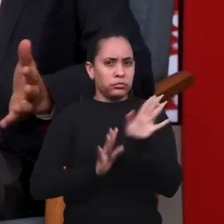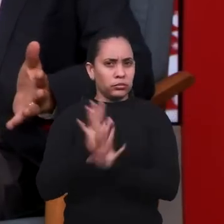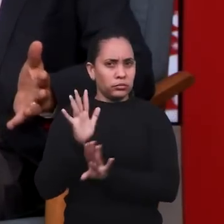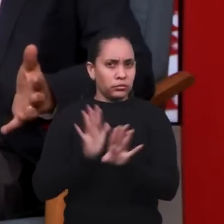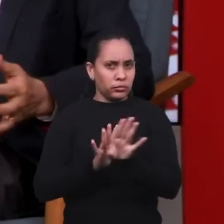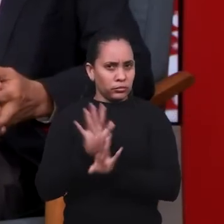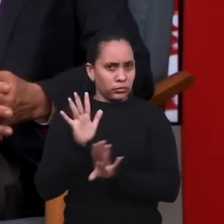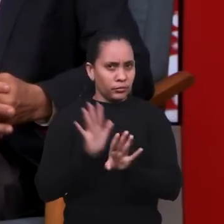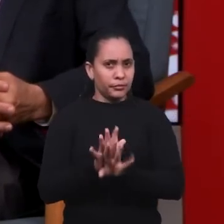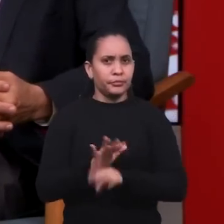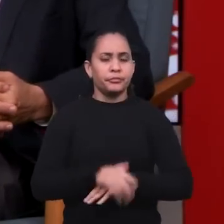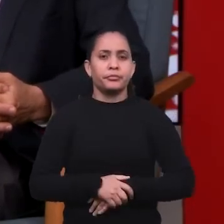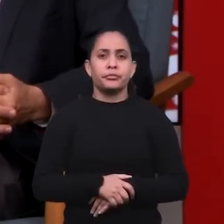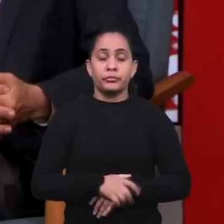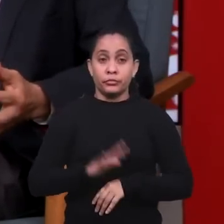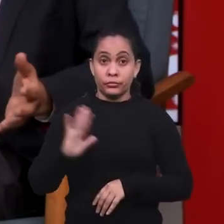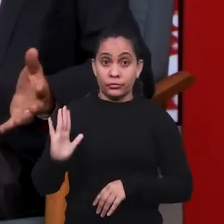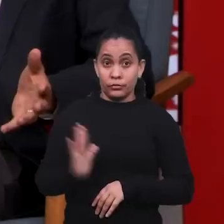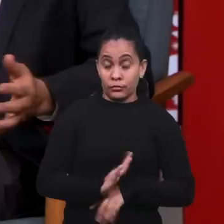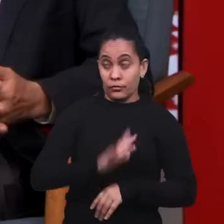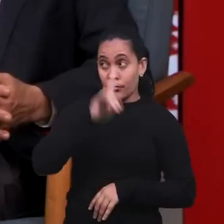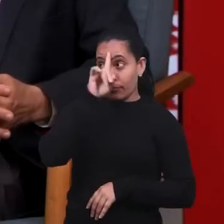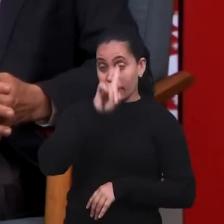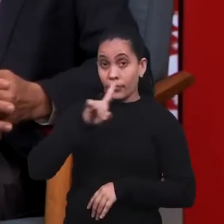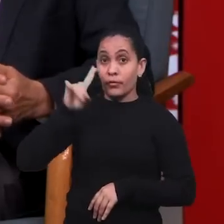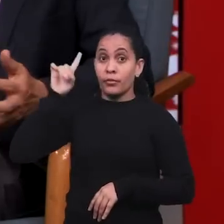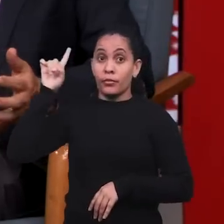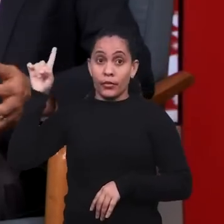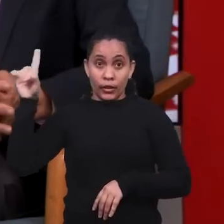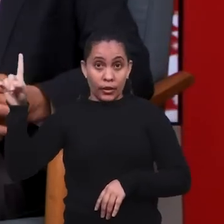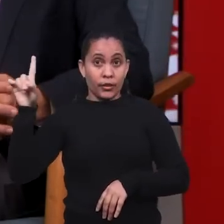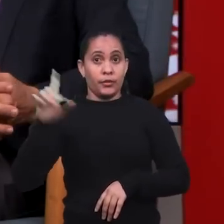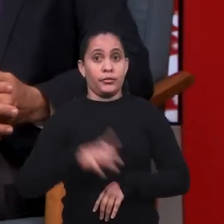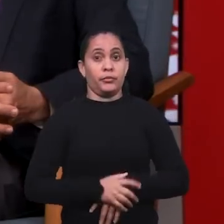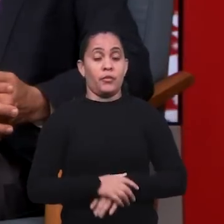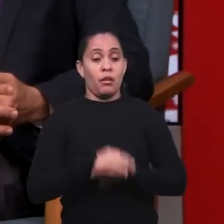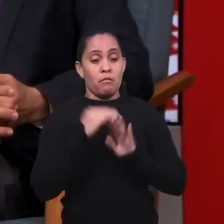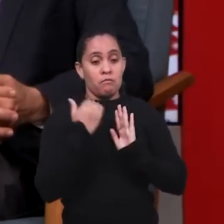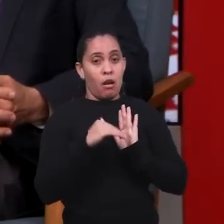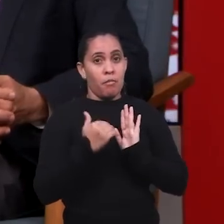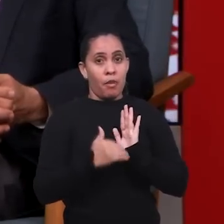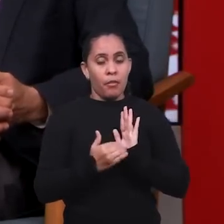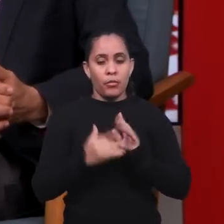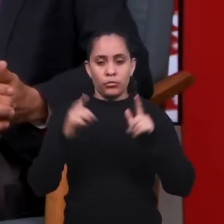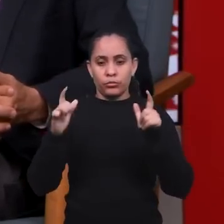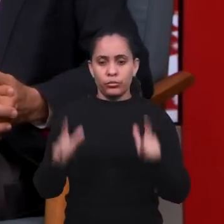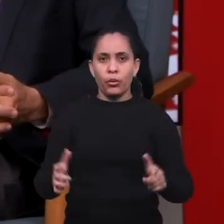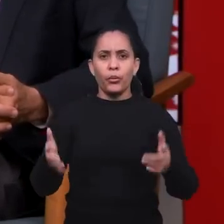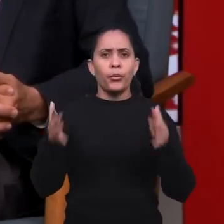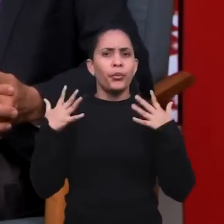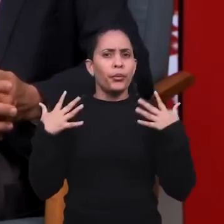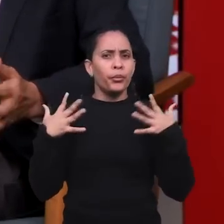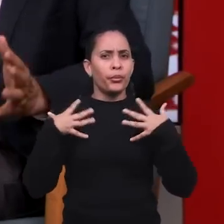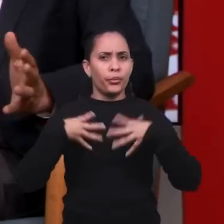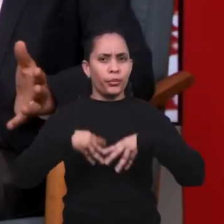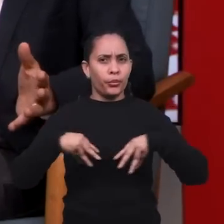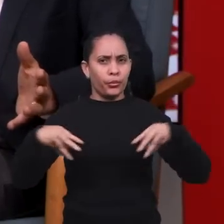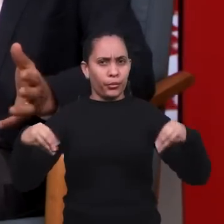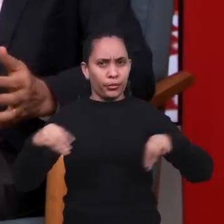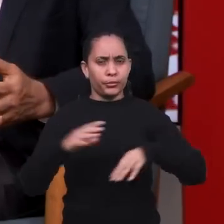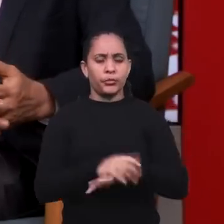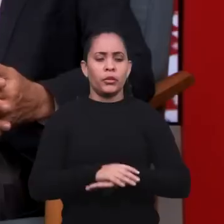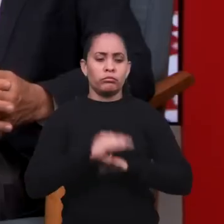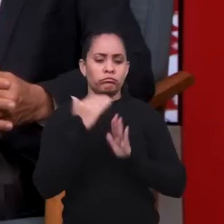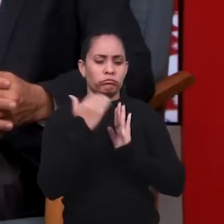orientações dadas por Deus a Moisés naquela longa caminhada do deserto. E uma